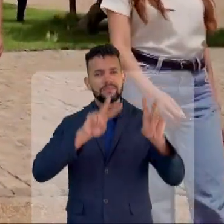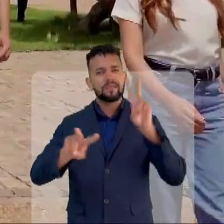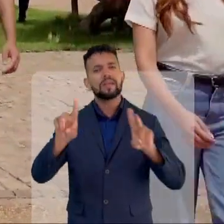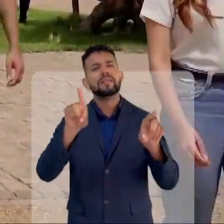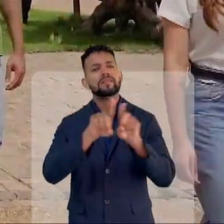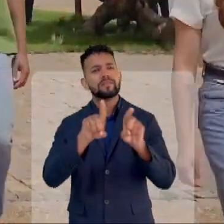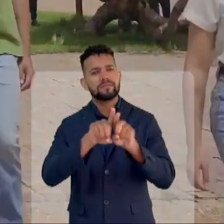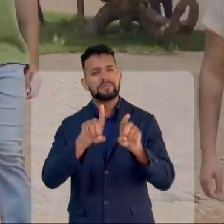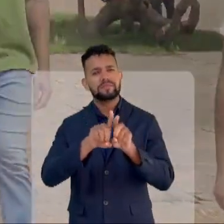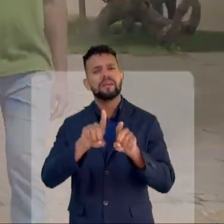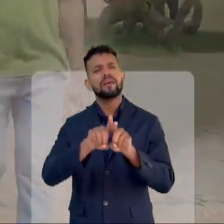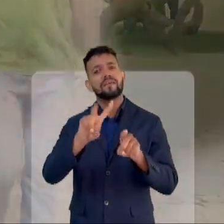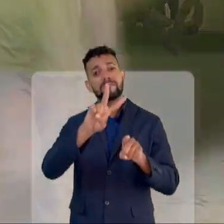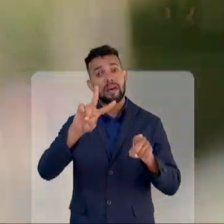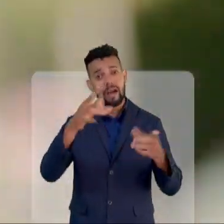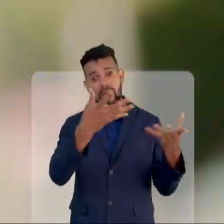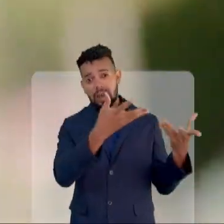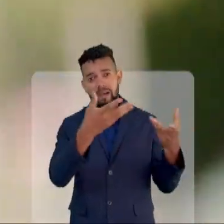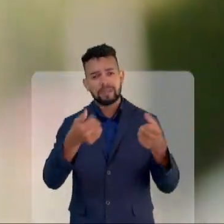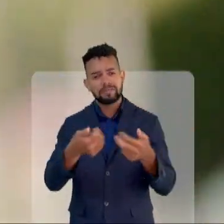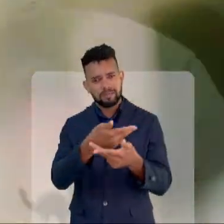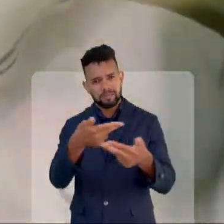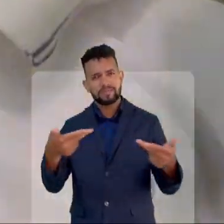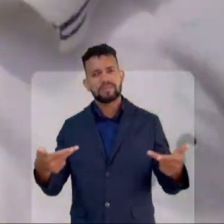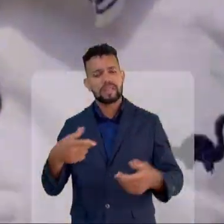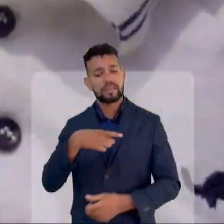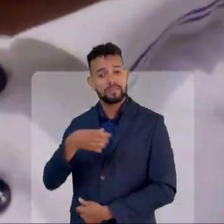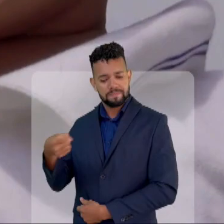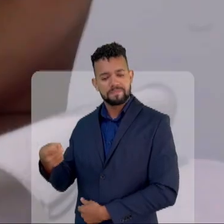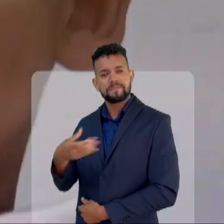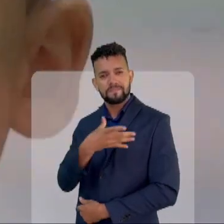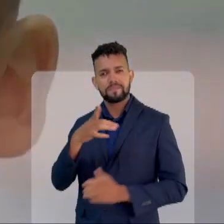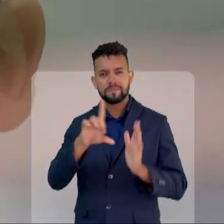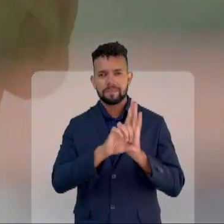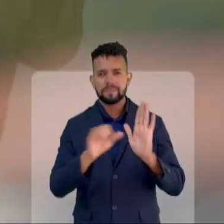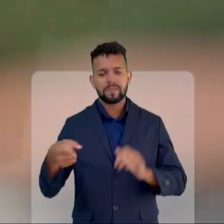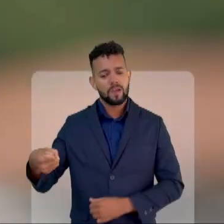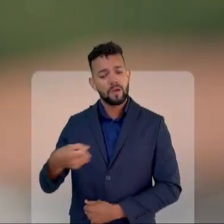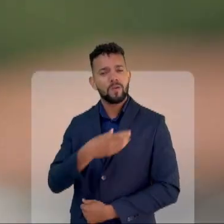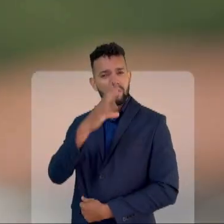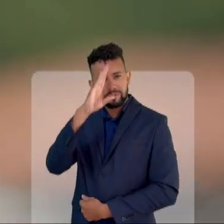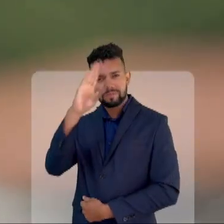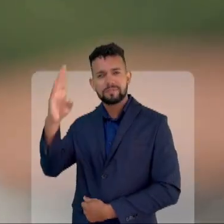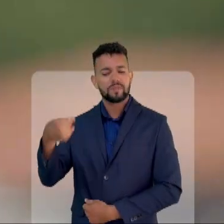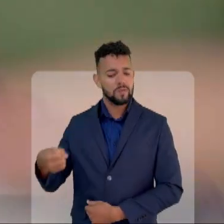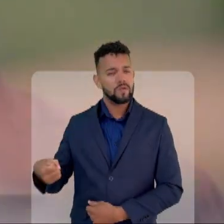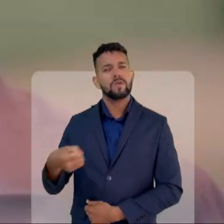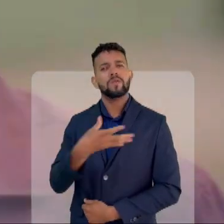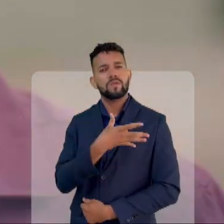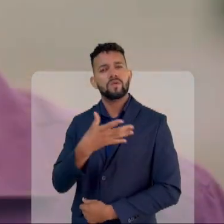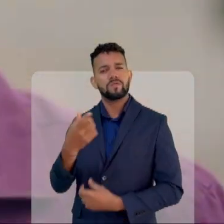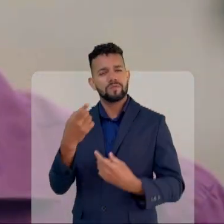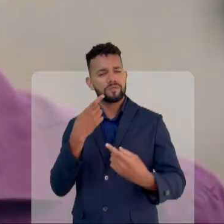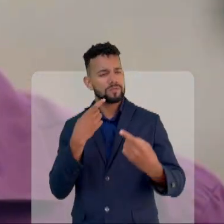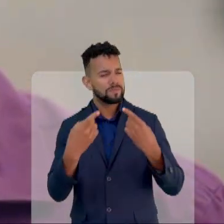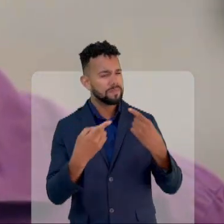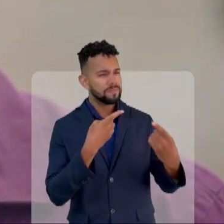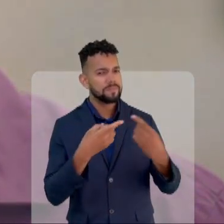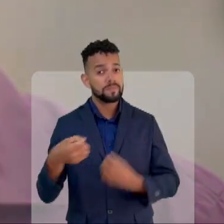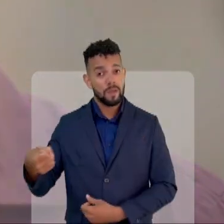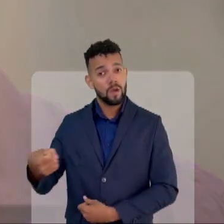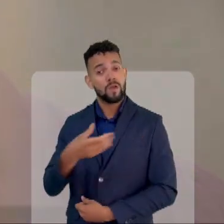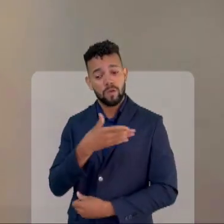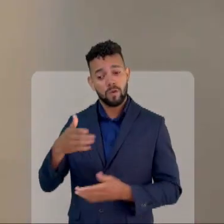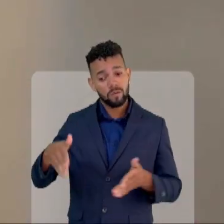Enquanto a Casa do Povo, a Alep também se moderniza, amplia sua visão, seus horizontes e abraça a diversidade de seu